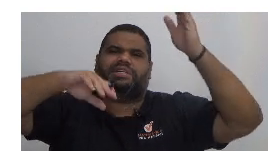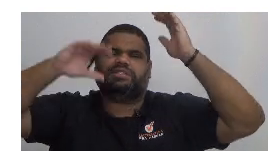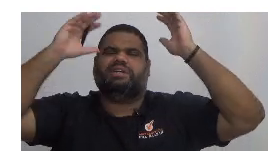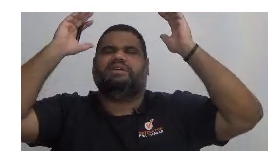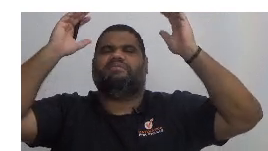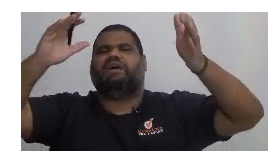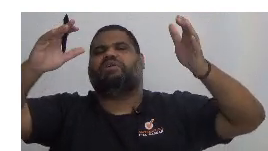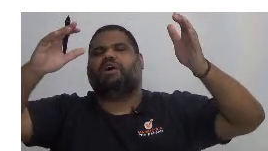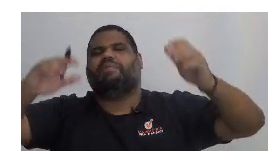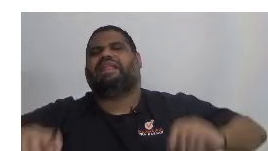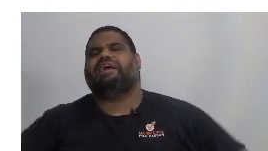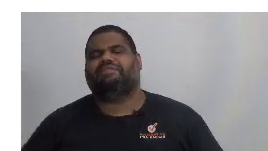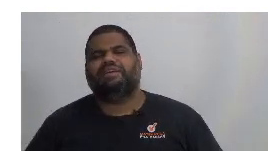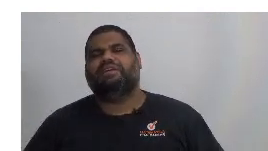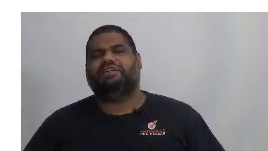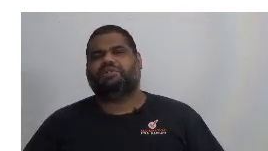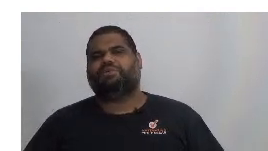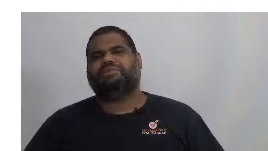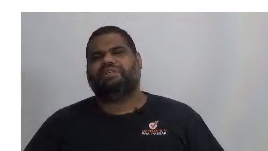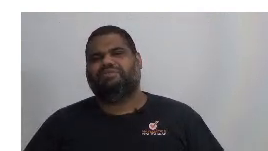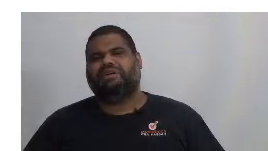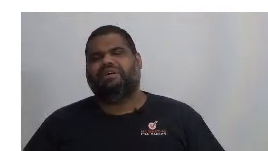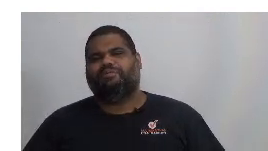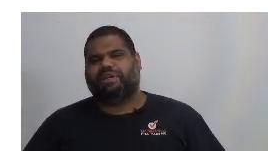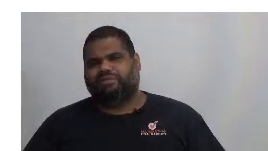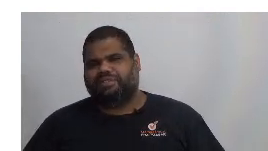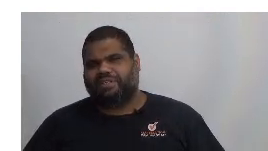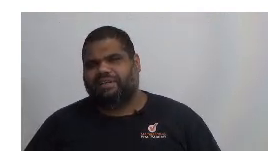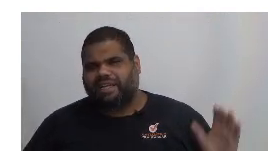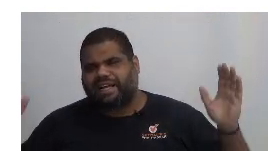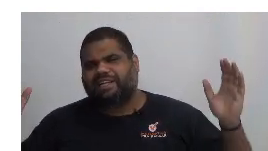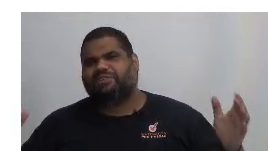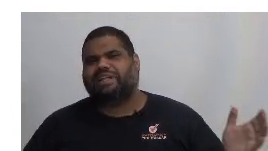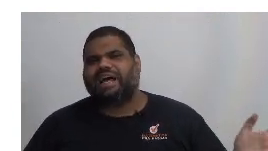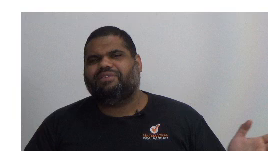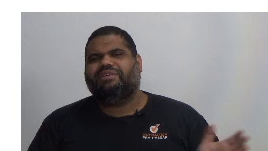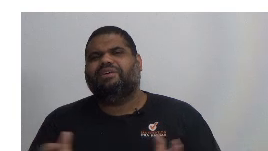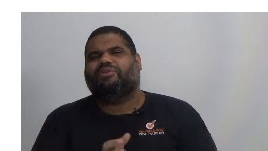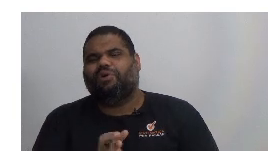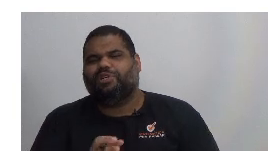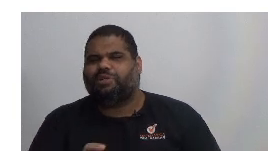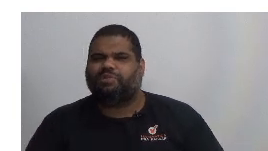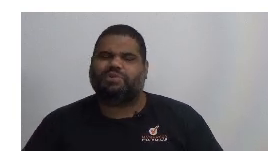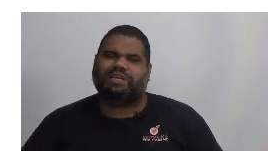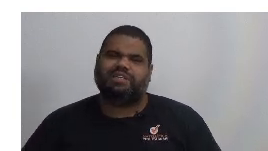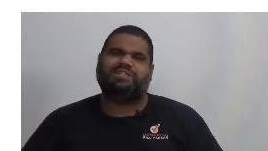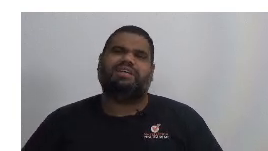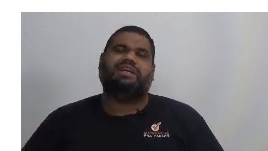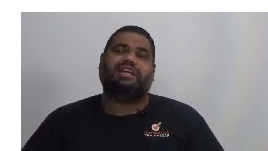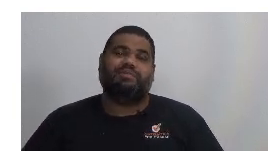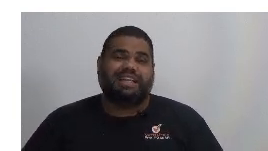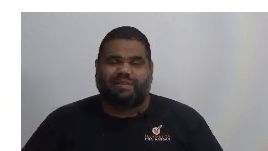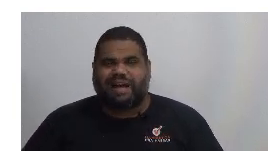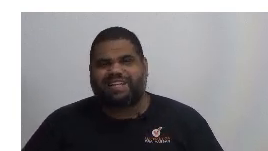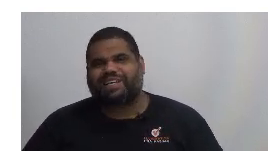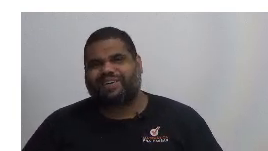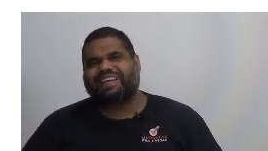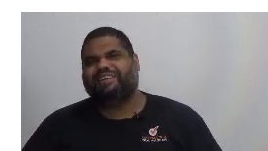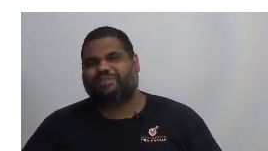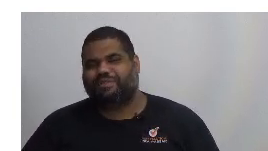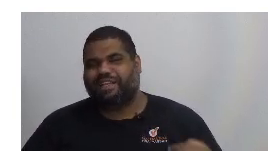20 horas, vai rolar uma live exclusiva para você. Recadinho dado, corrigimos o quiz e